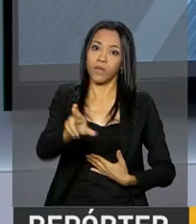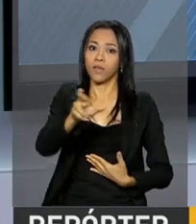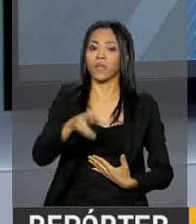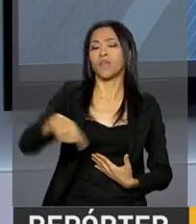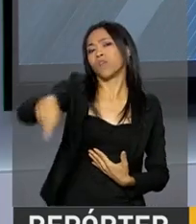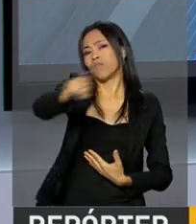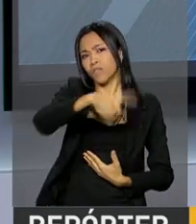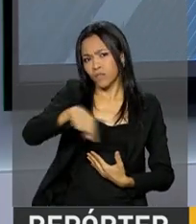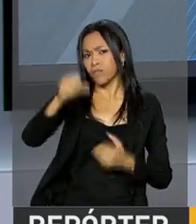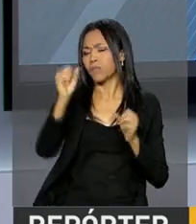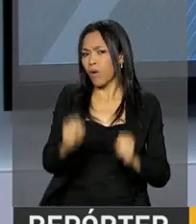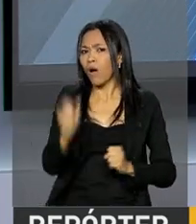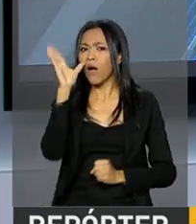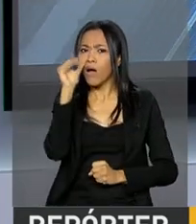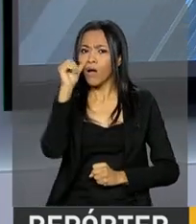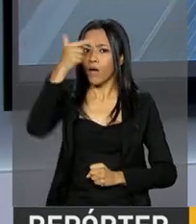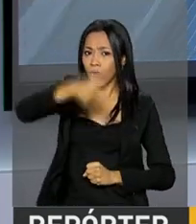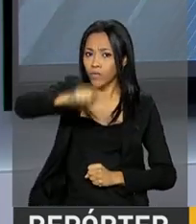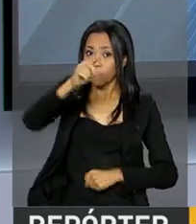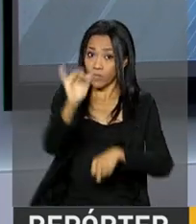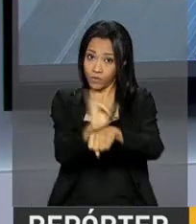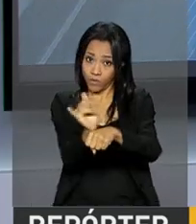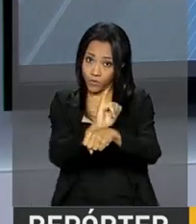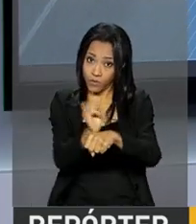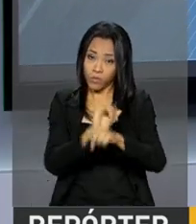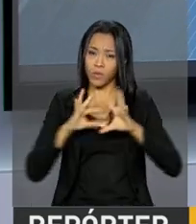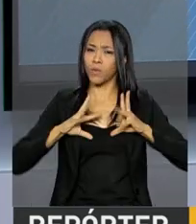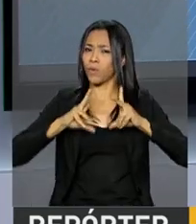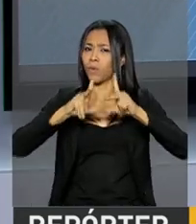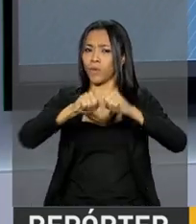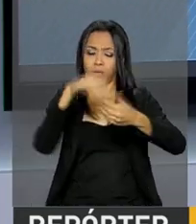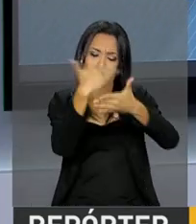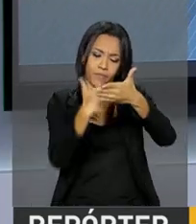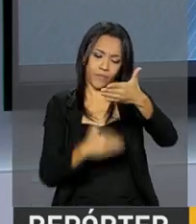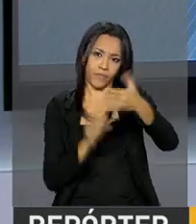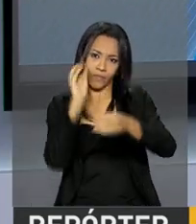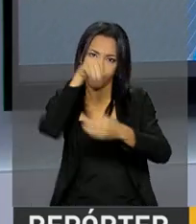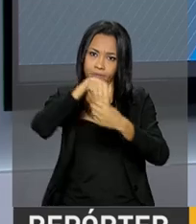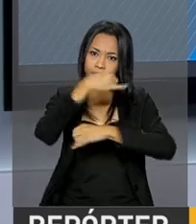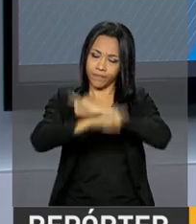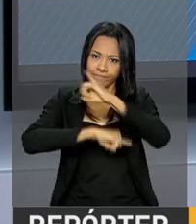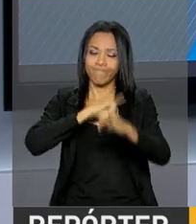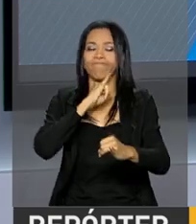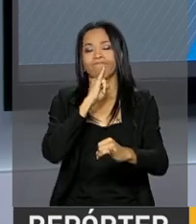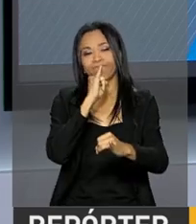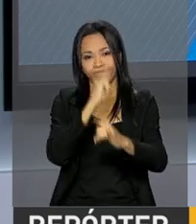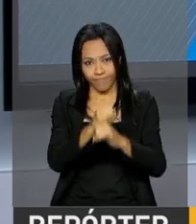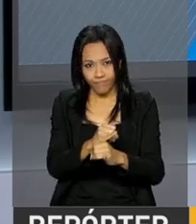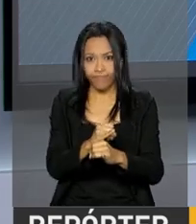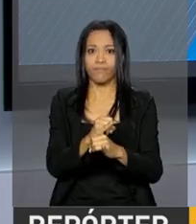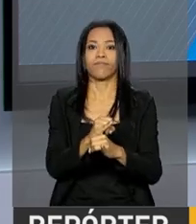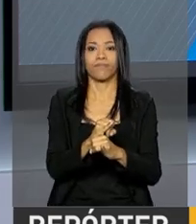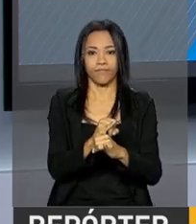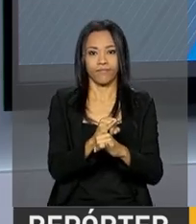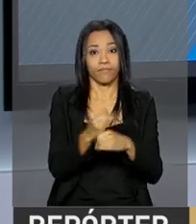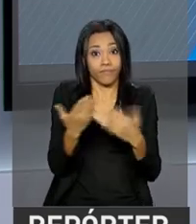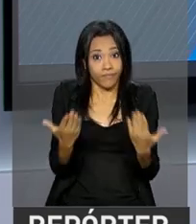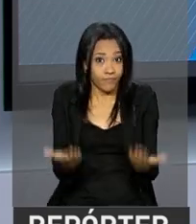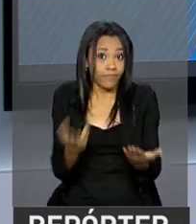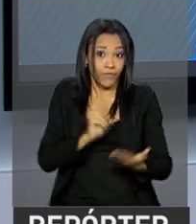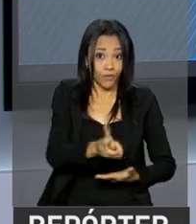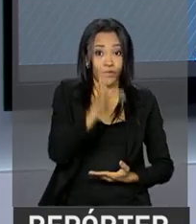NBR. Você pode rever as reportagens no YouTube e toda a nossa programação também está disponível na nossa página na